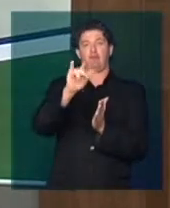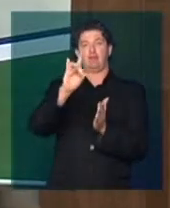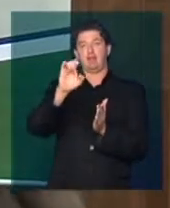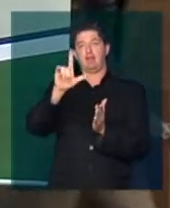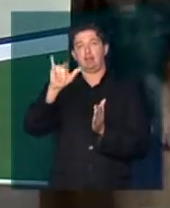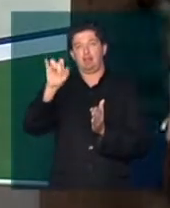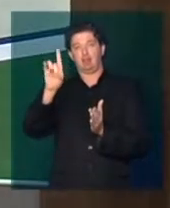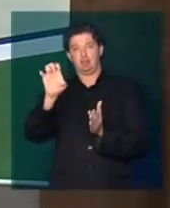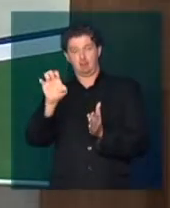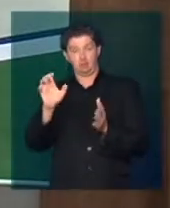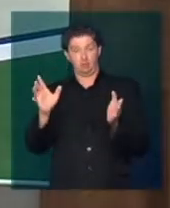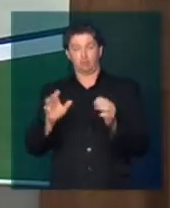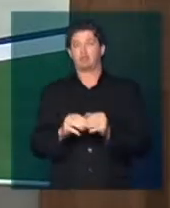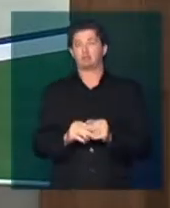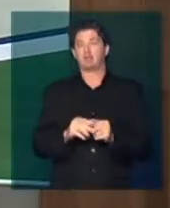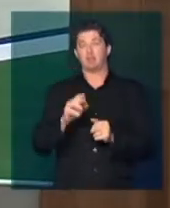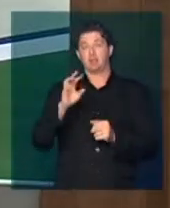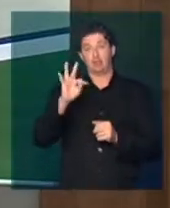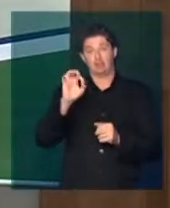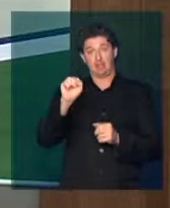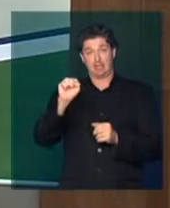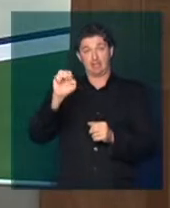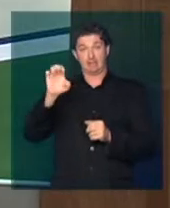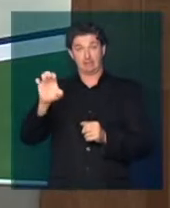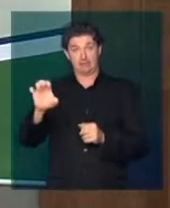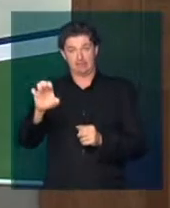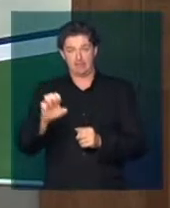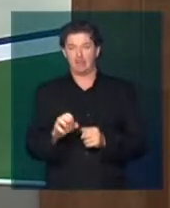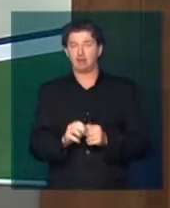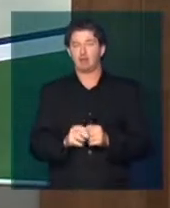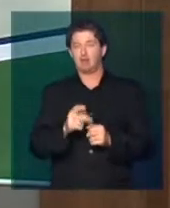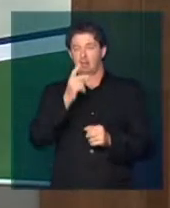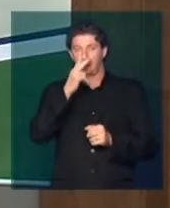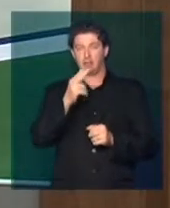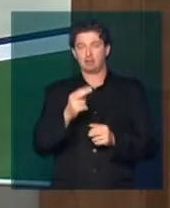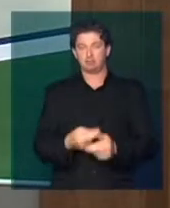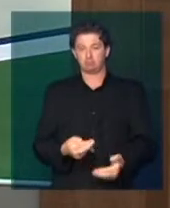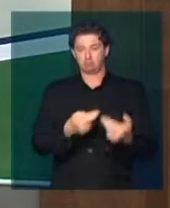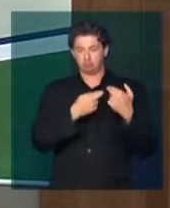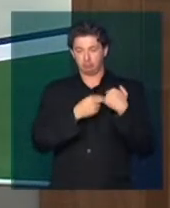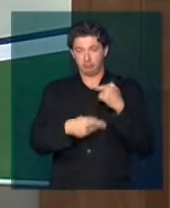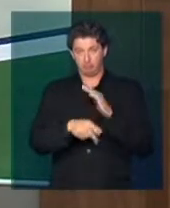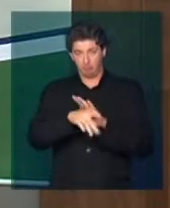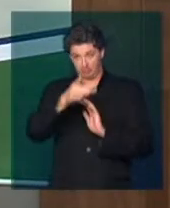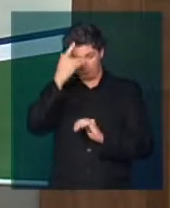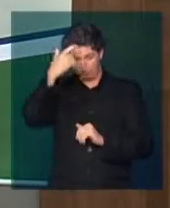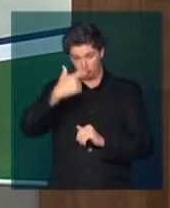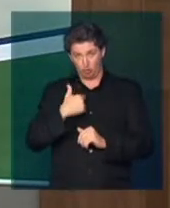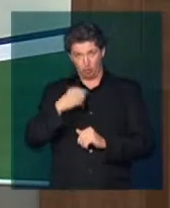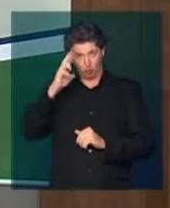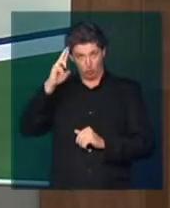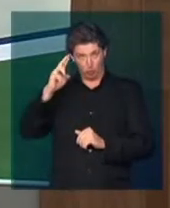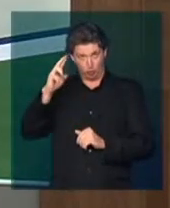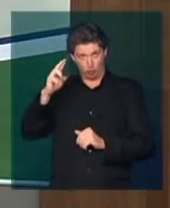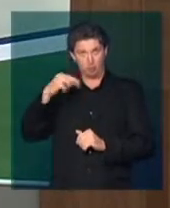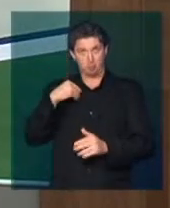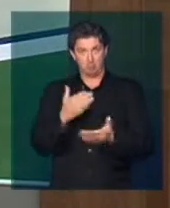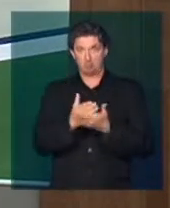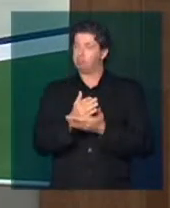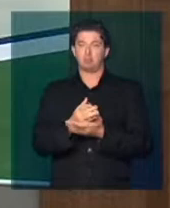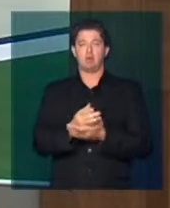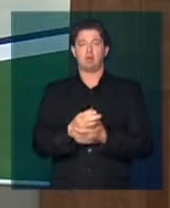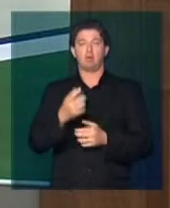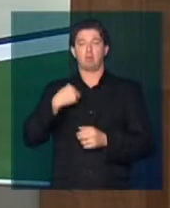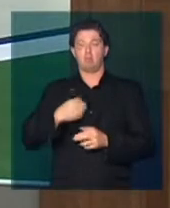isso? O Tribunal Superior Eleitoral entendeu que o mandato não pertence ao titular, o mandato pertence ao